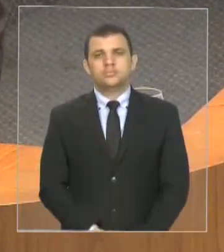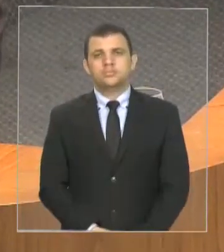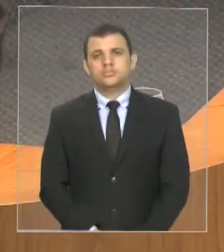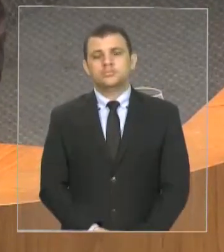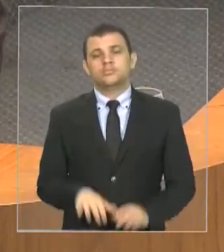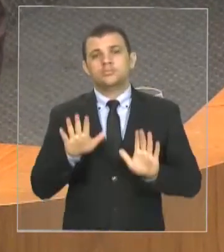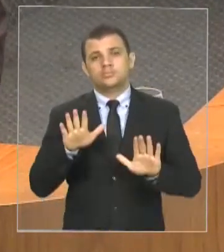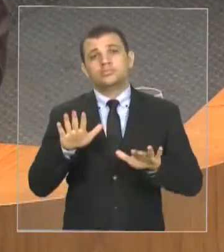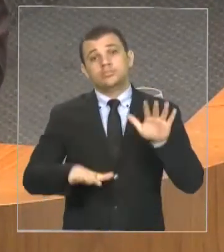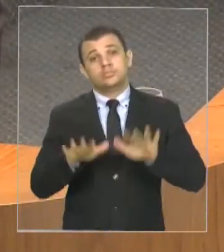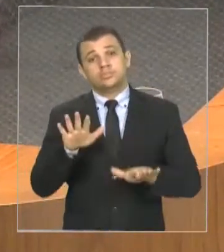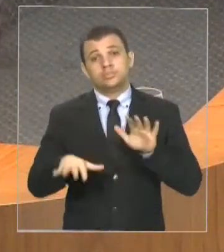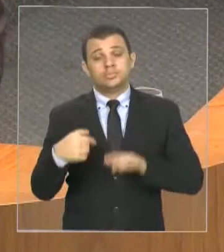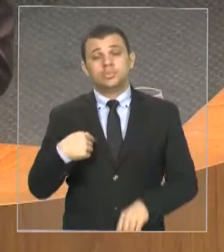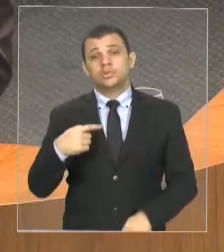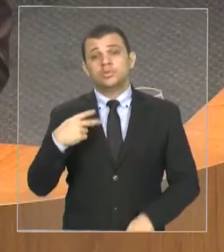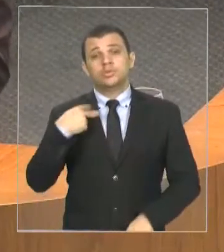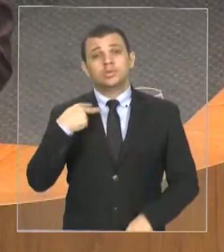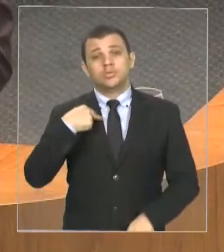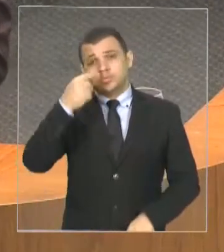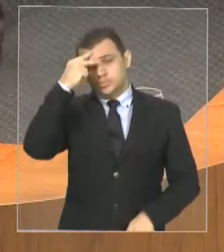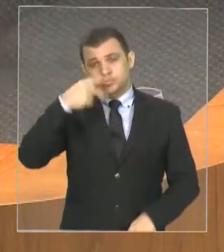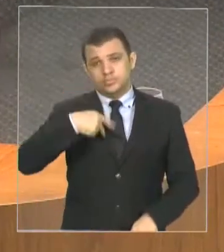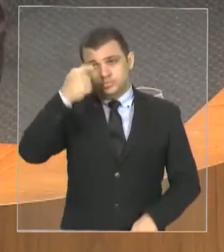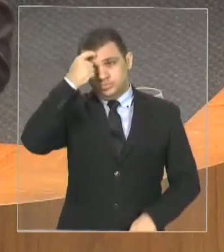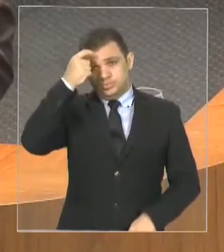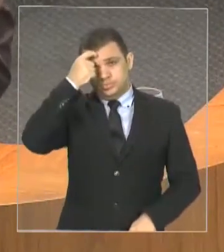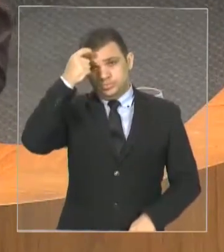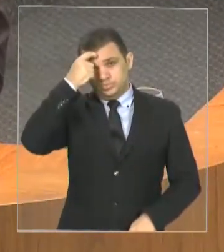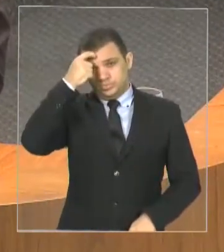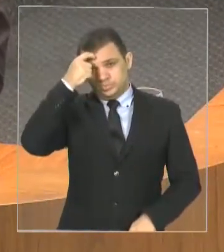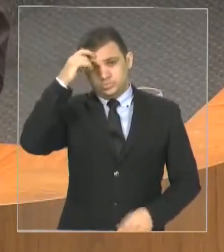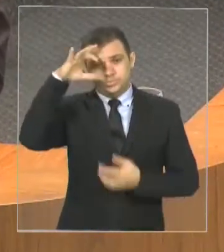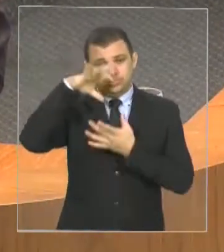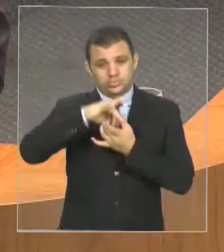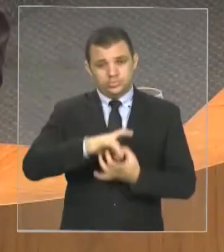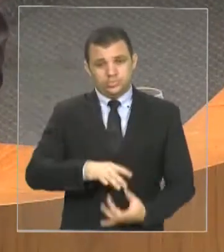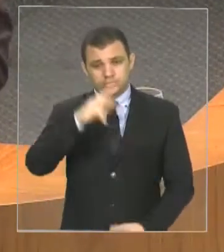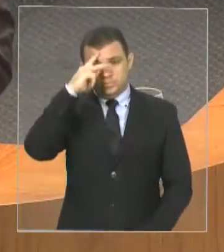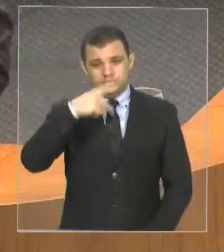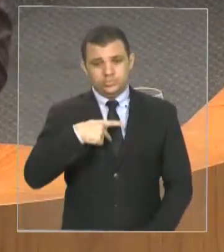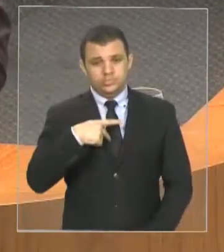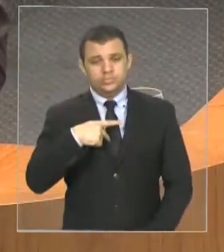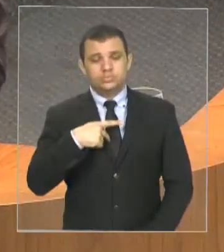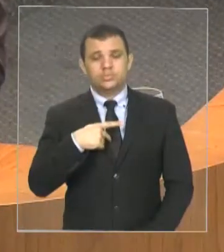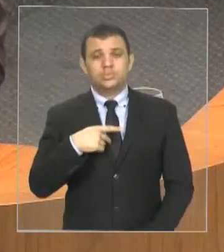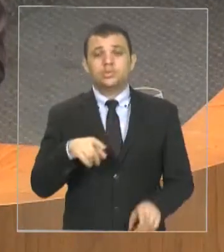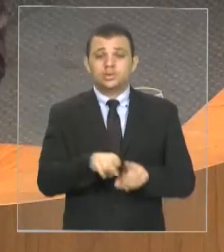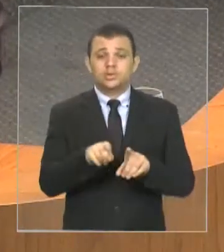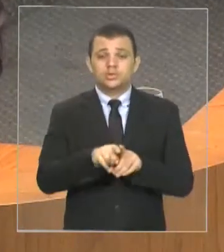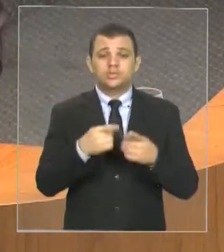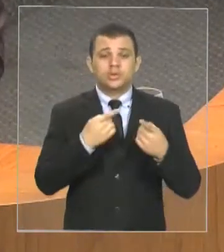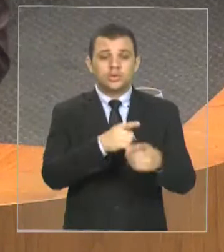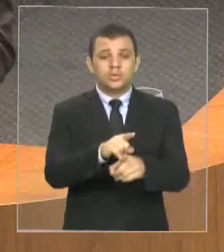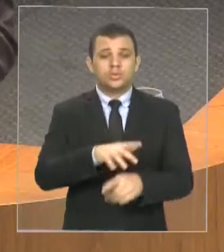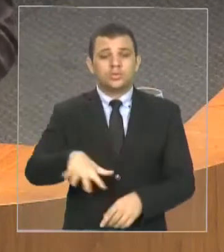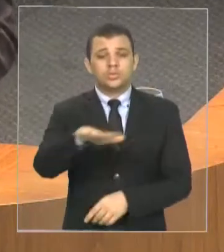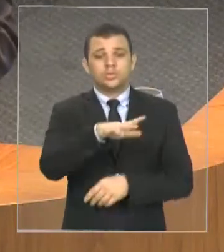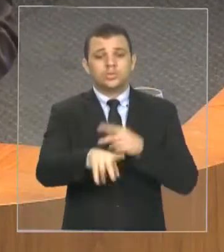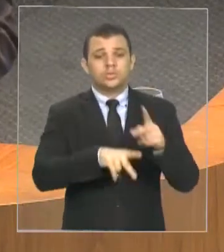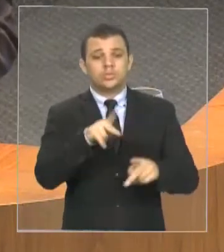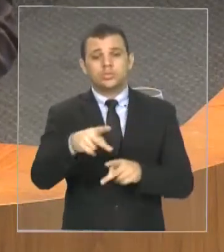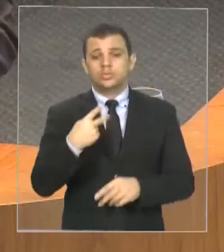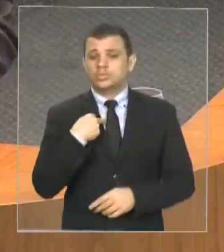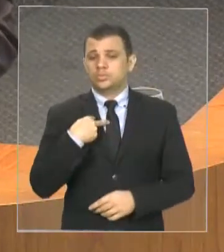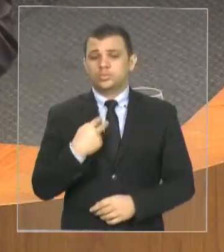Mas em alguns momentos eu não posso trair a minha consciência, a minha coerência e quem me trouxe até aqui. Deputado, quando puder,